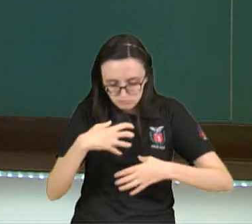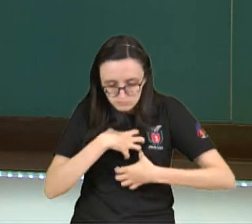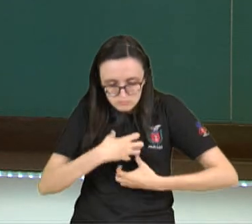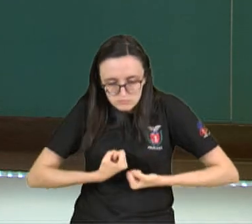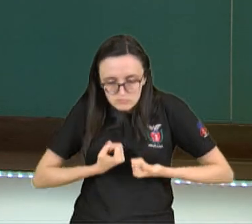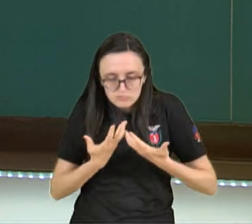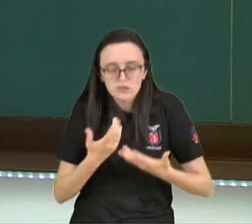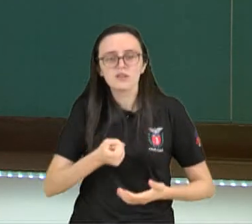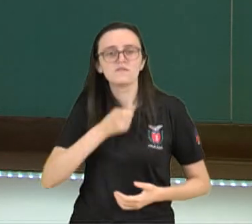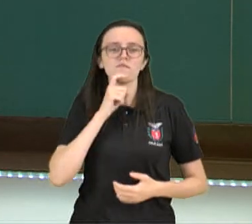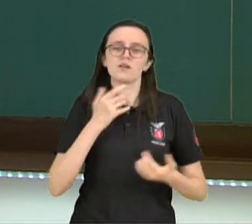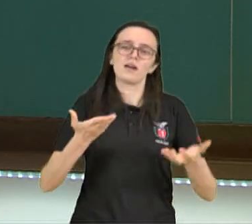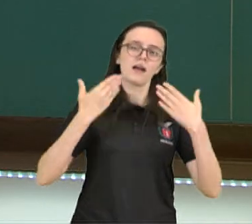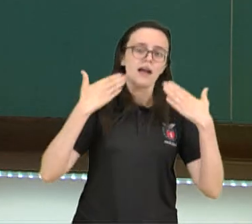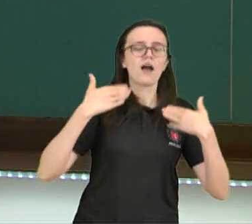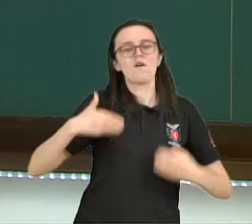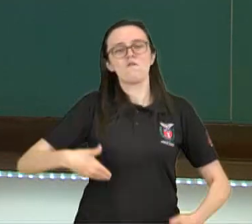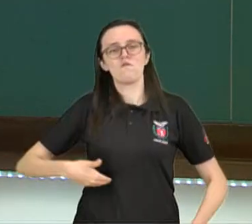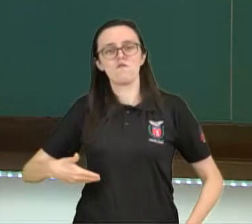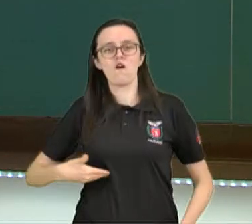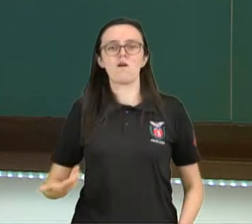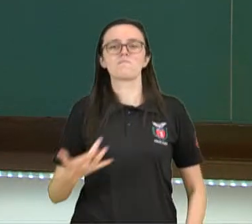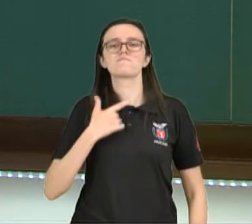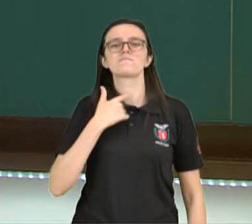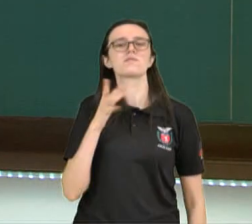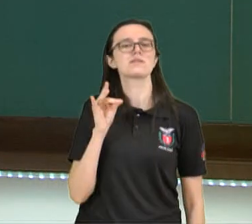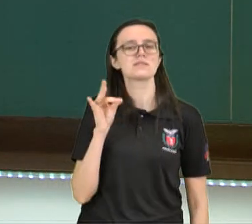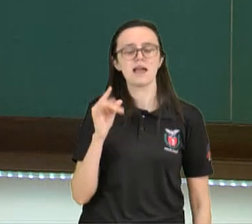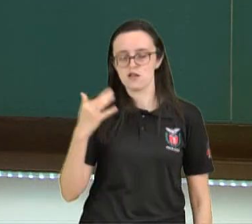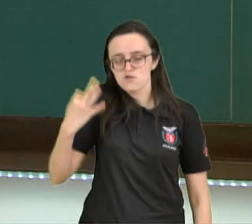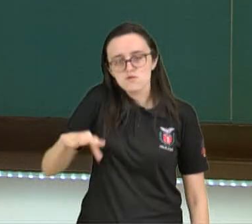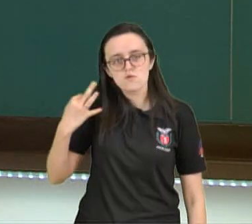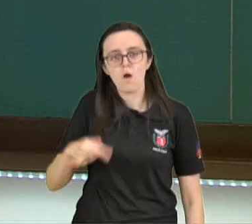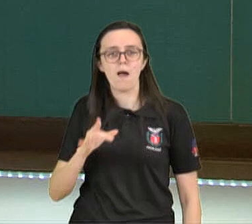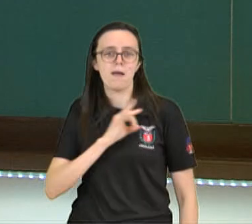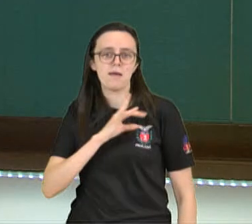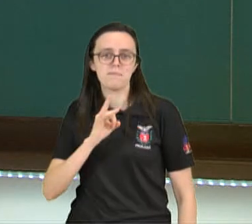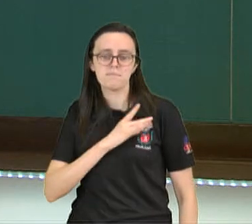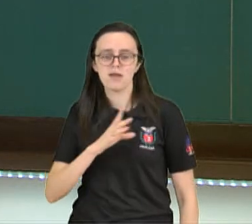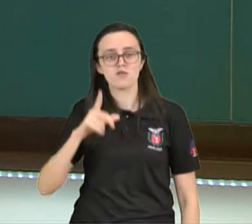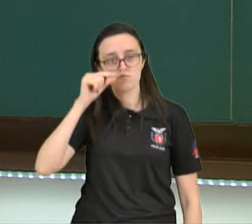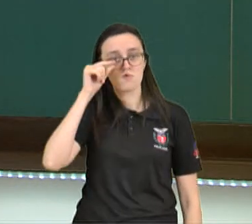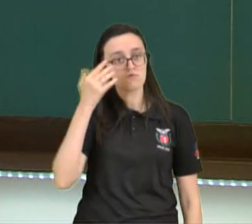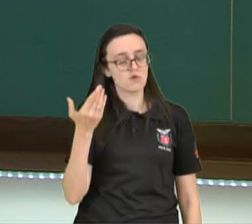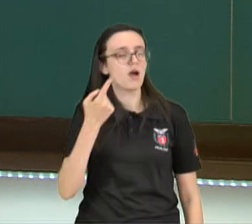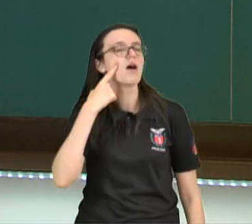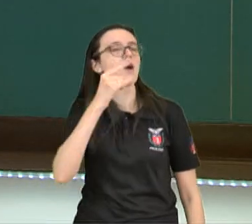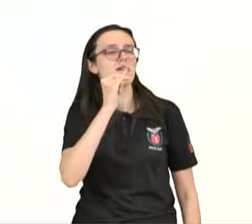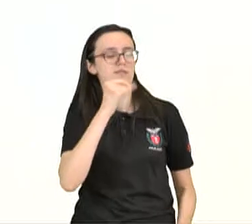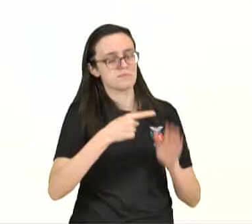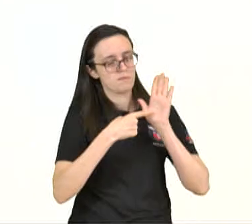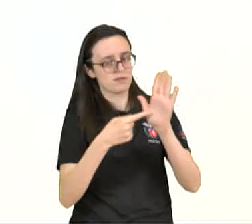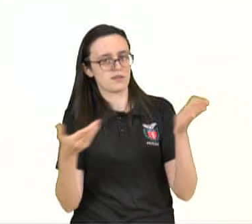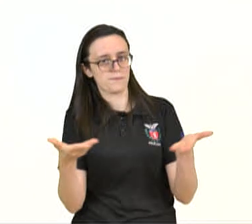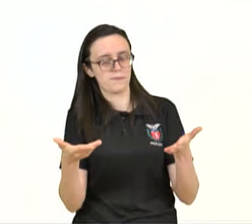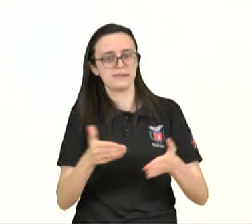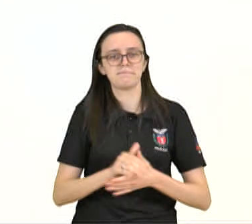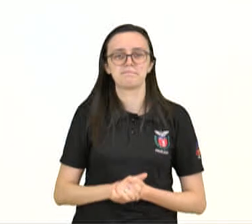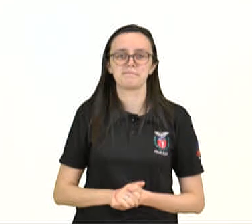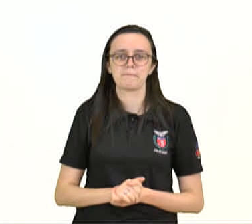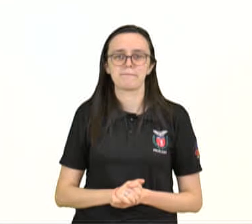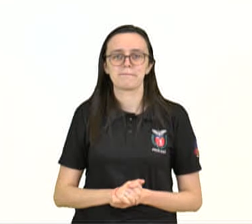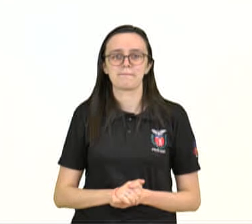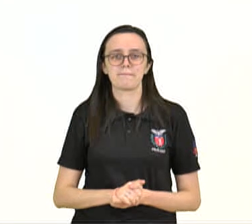como frio, calor, fome, sede, dor, medo e sono. Olha os exemplos. Las